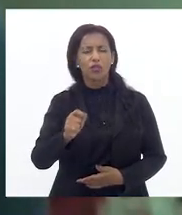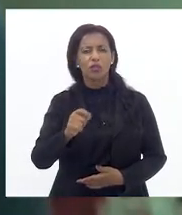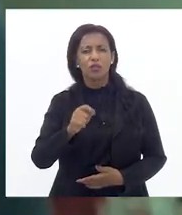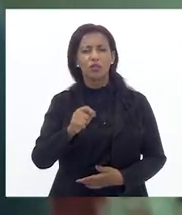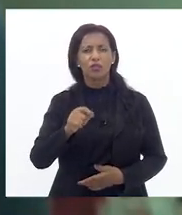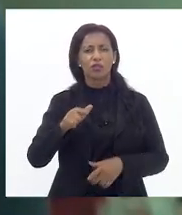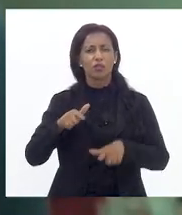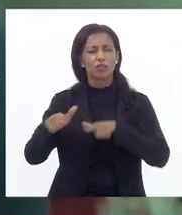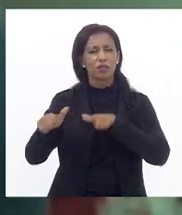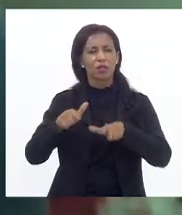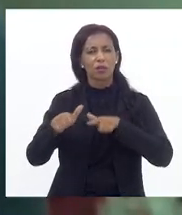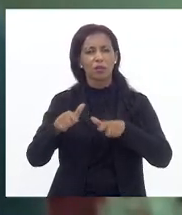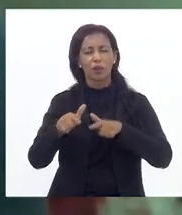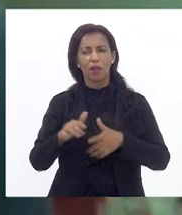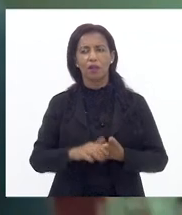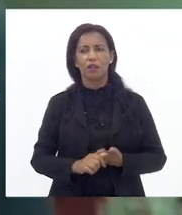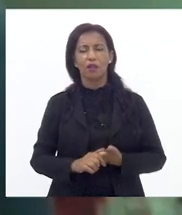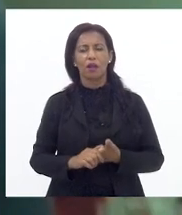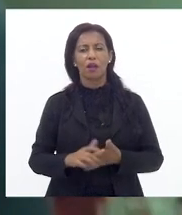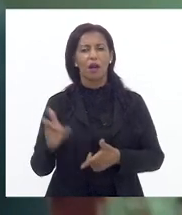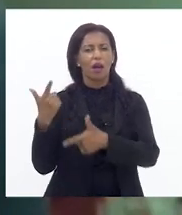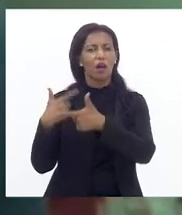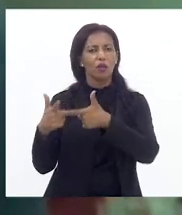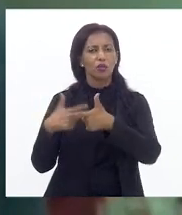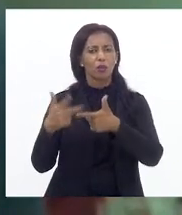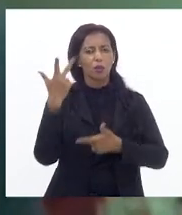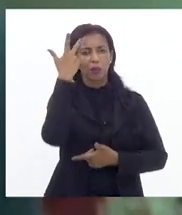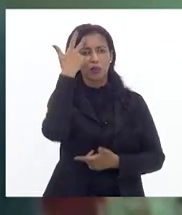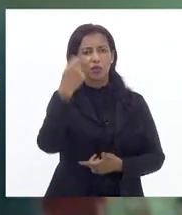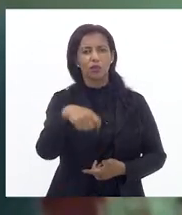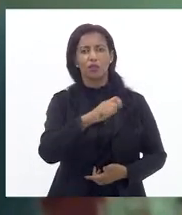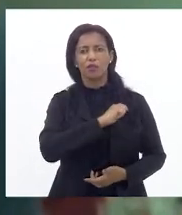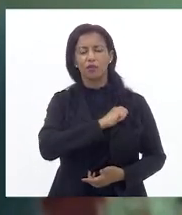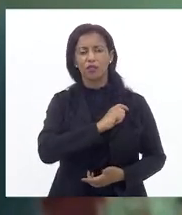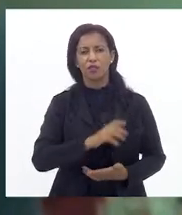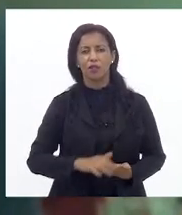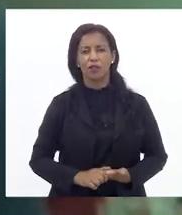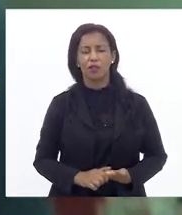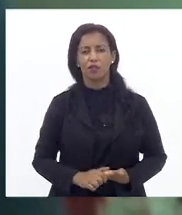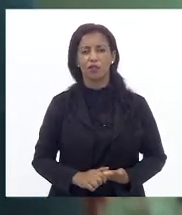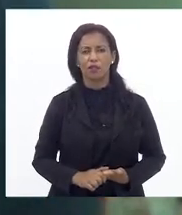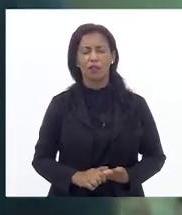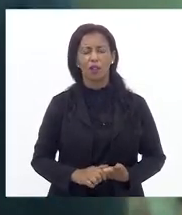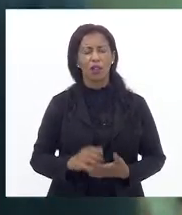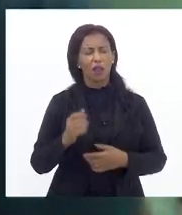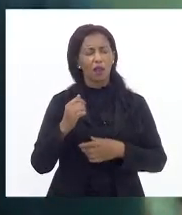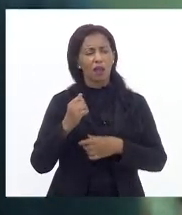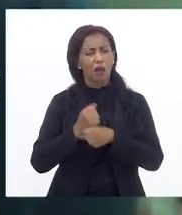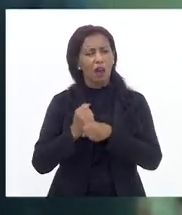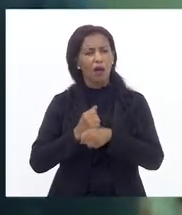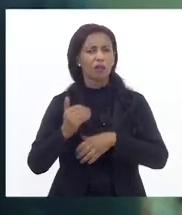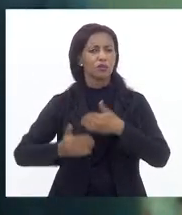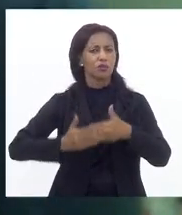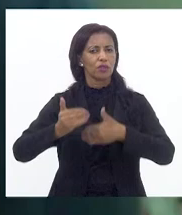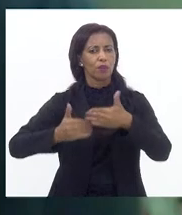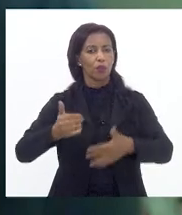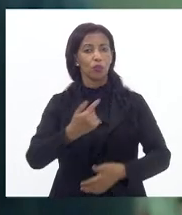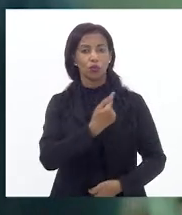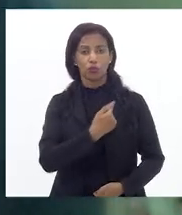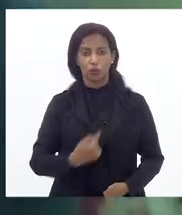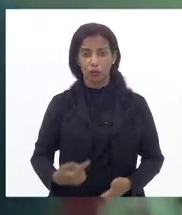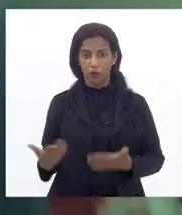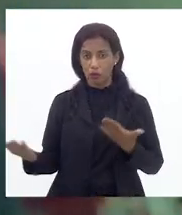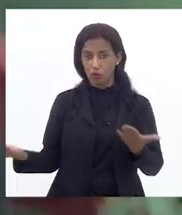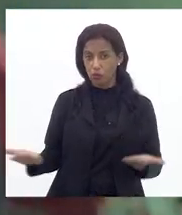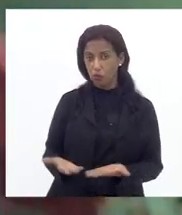em relação a problemas de natureza fiscal tanto tempo depois do governo atual